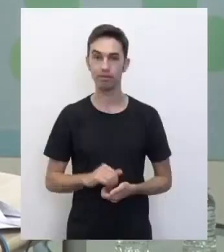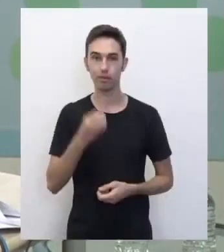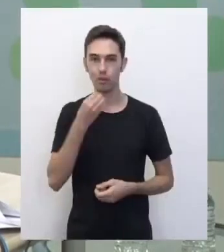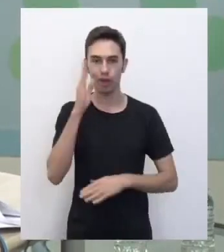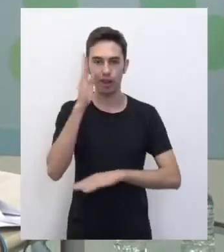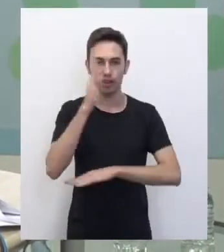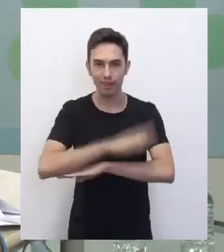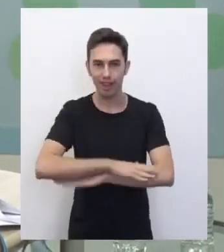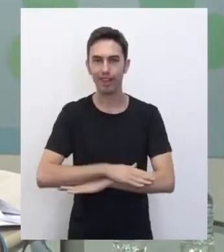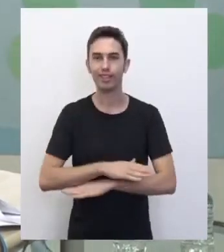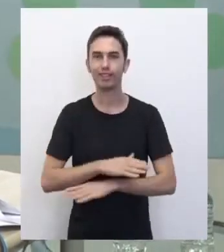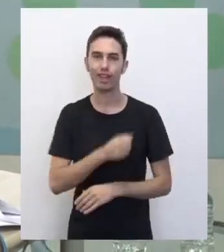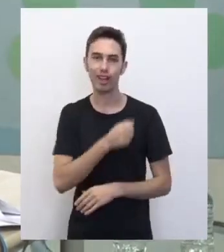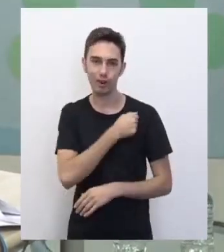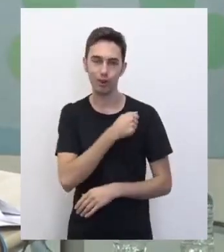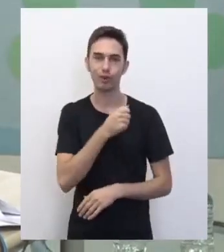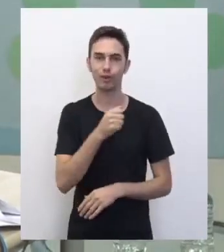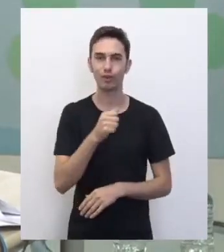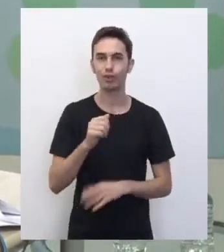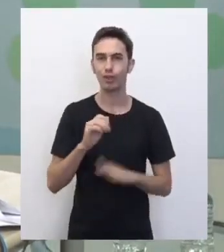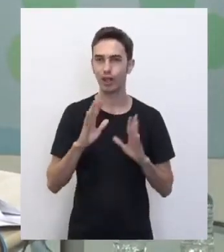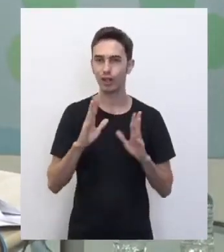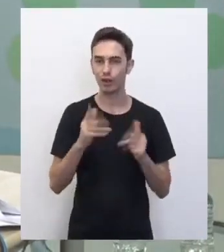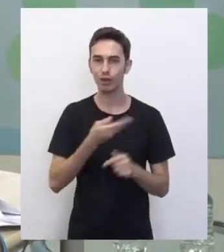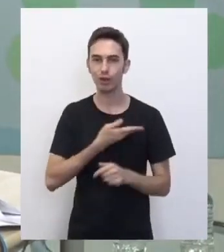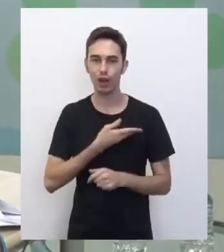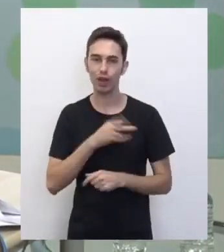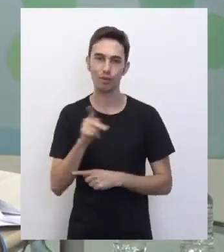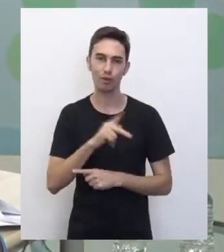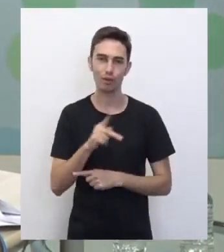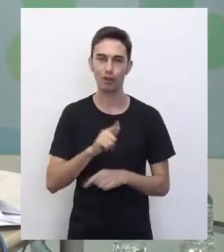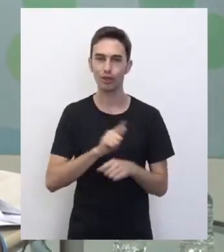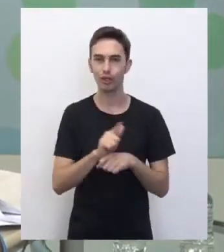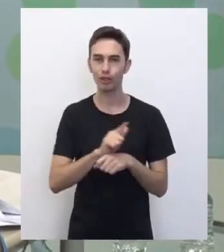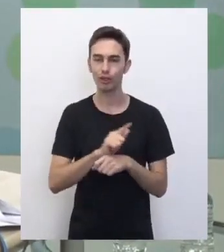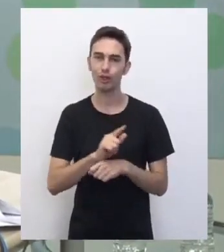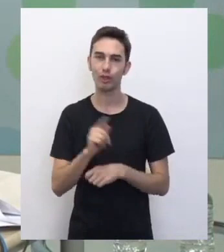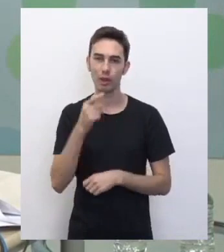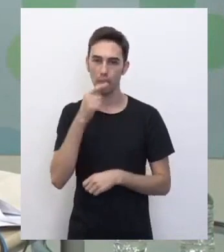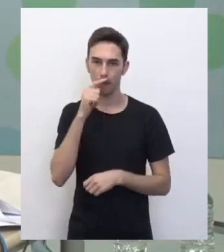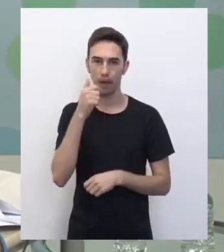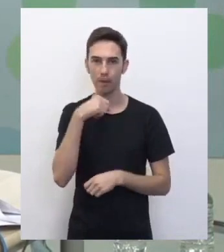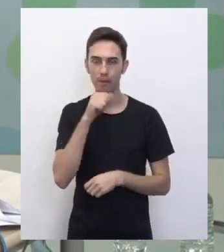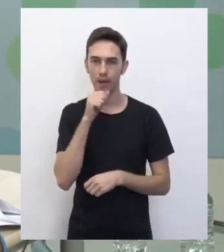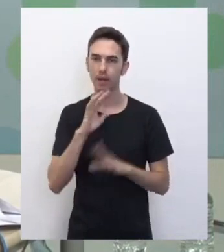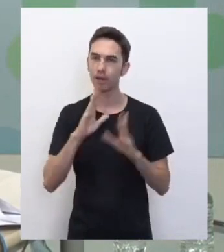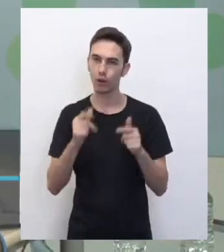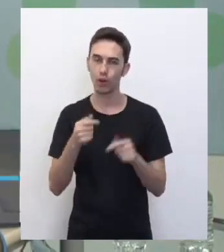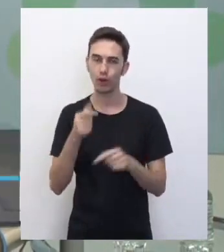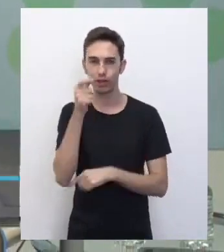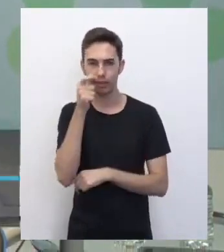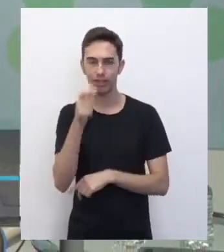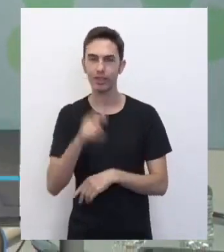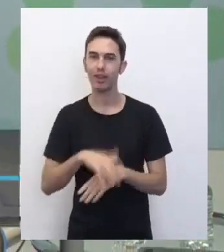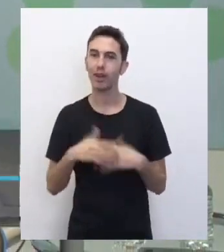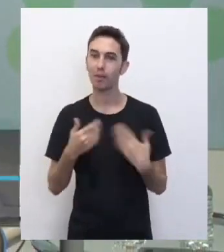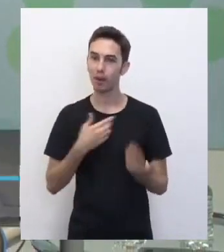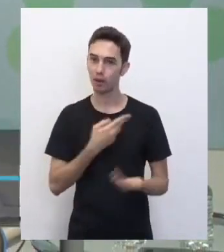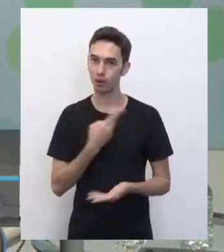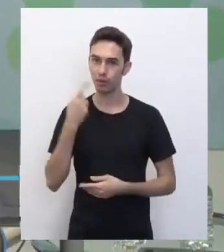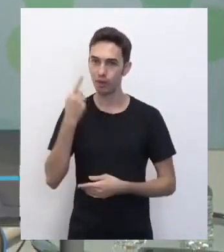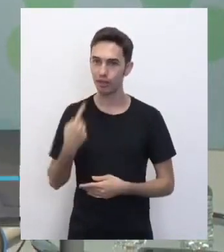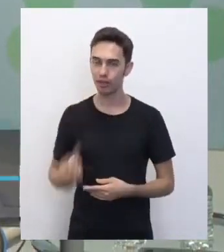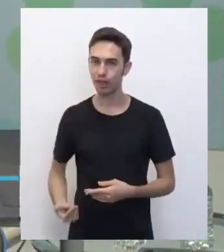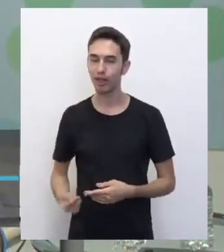Boa tarde, alunos, alunas, colegas professores, gestores, pais, quem mais estiver assistindo a nossa aula. Eu sou a professora Jennifer,